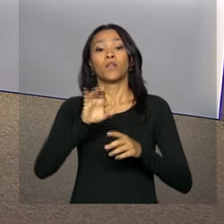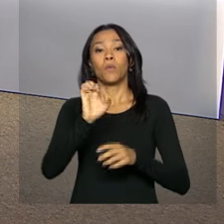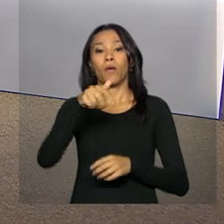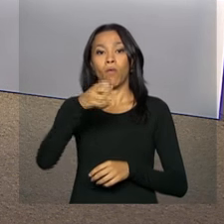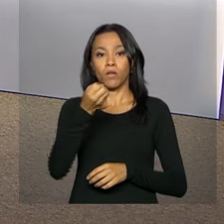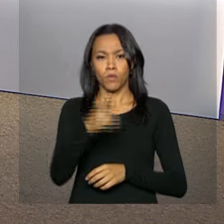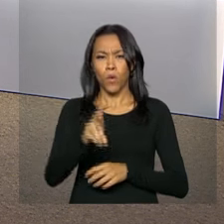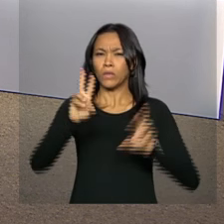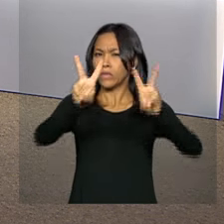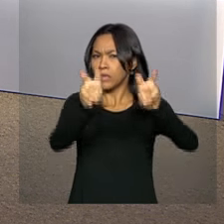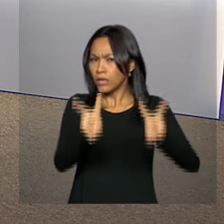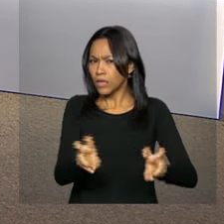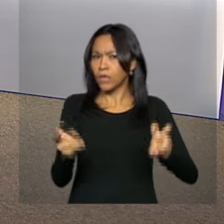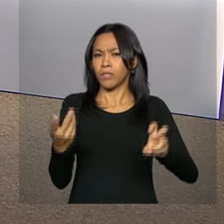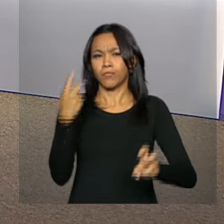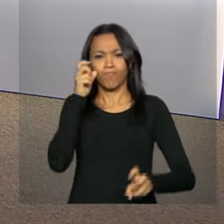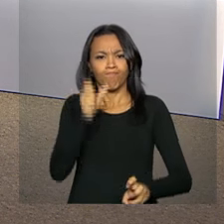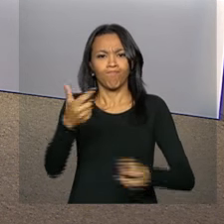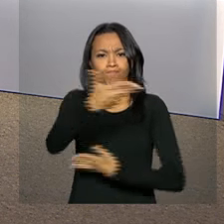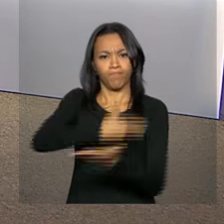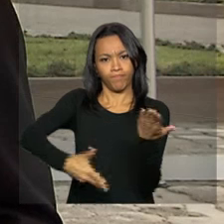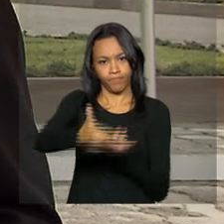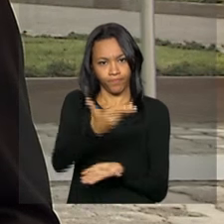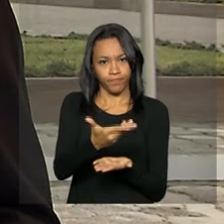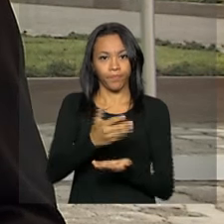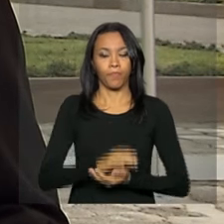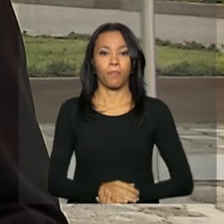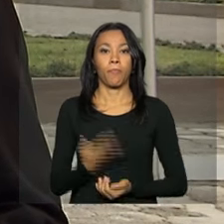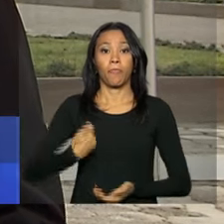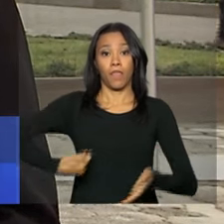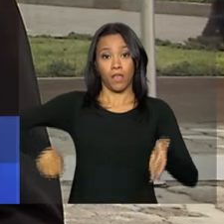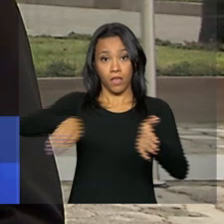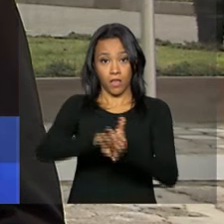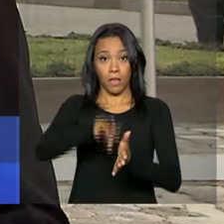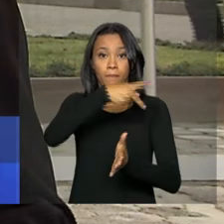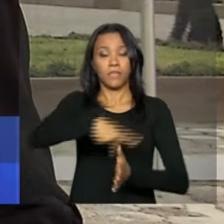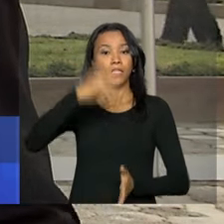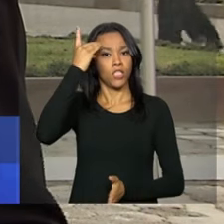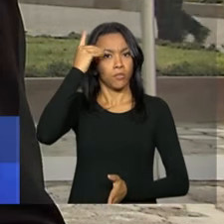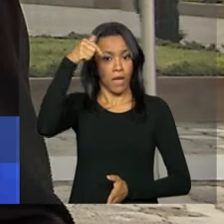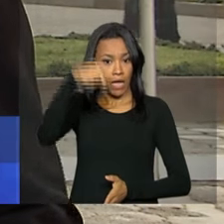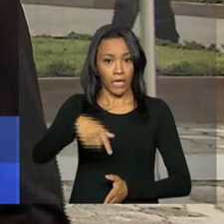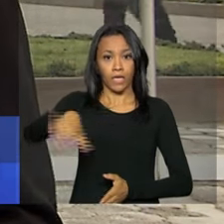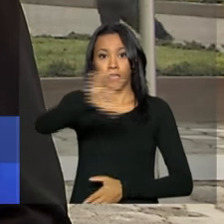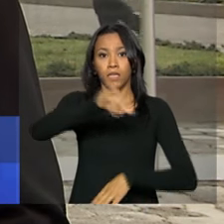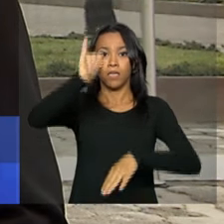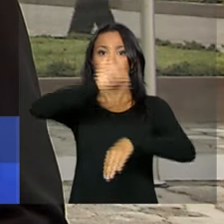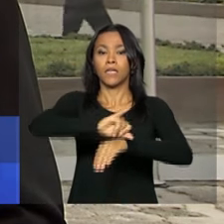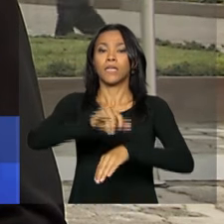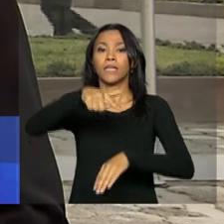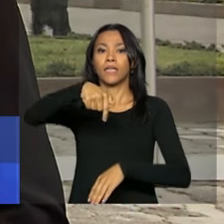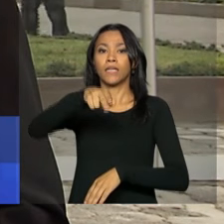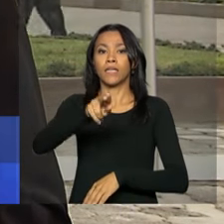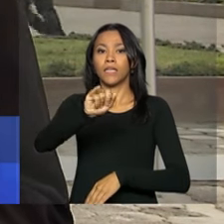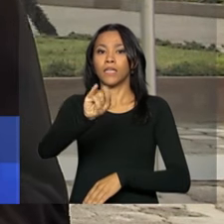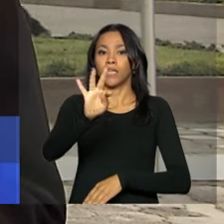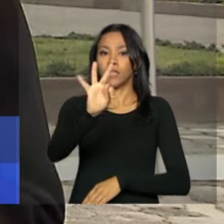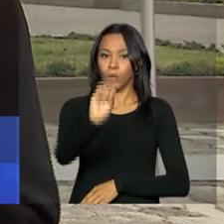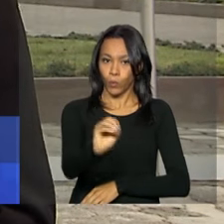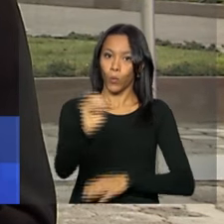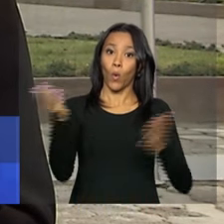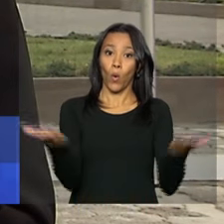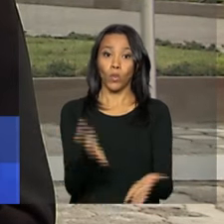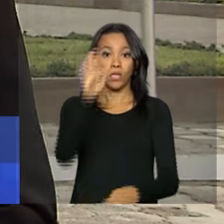temas de interesse dos dois países a chegada da presidenta Dilma russeff aqui a Quito no Equador Está prevista para a tarde